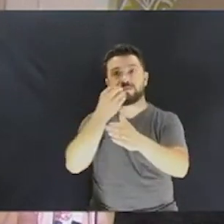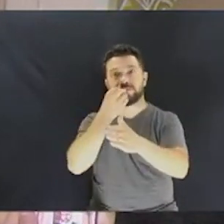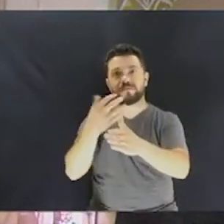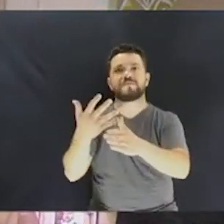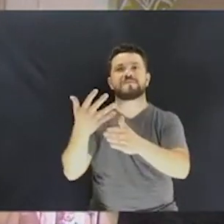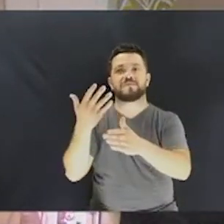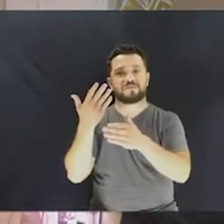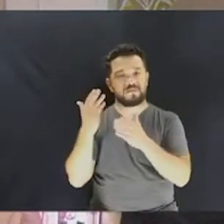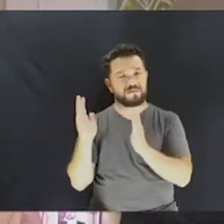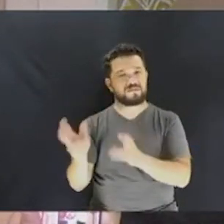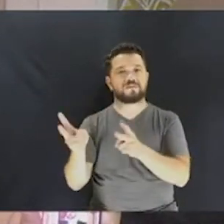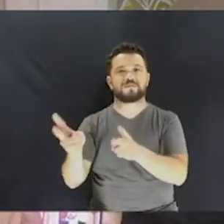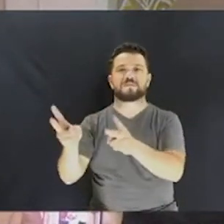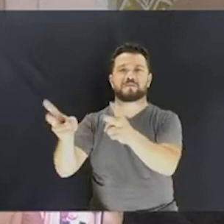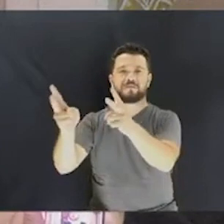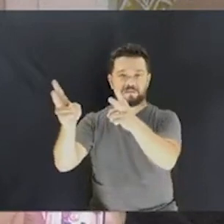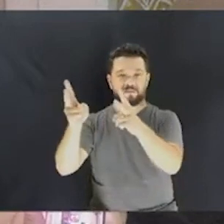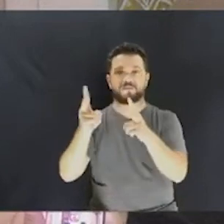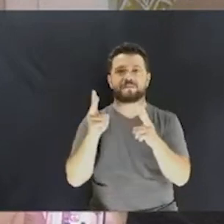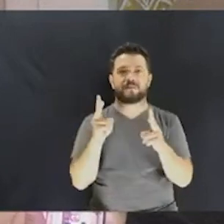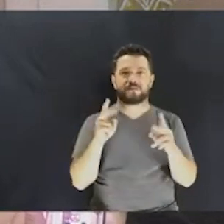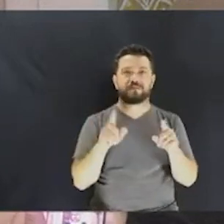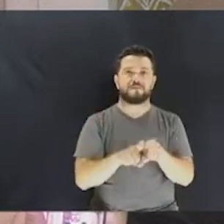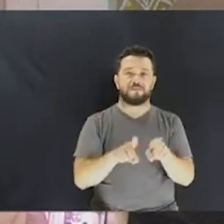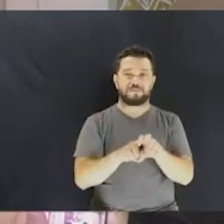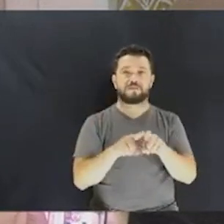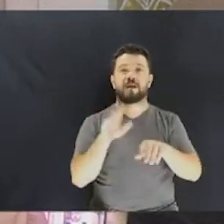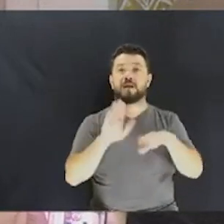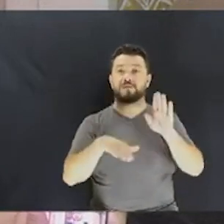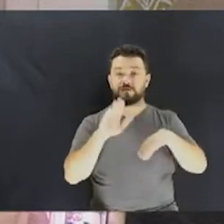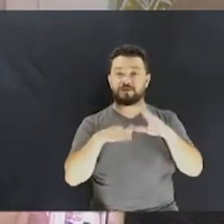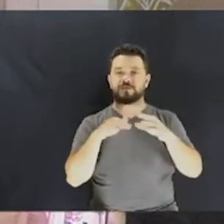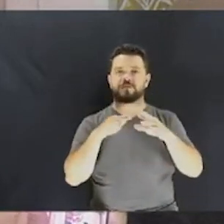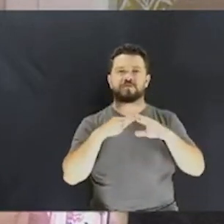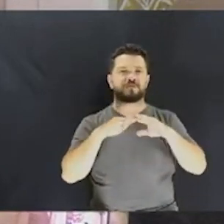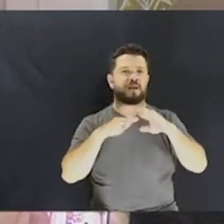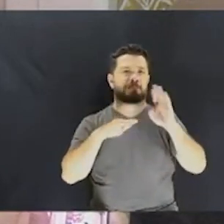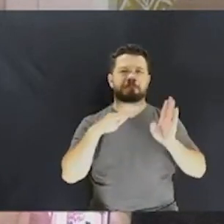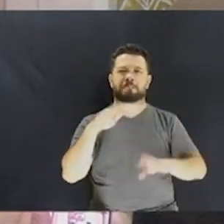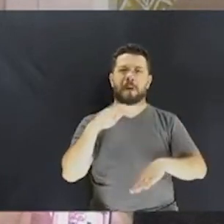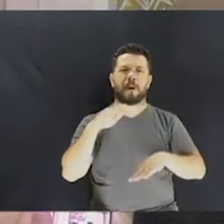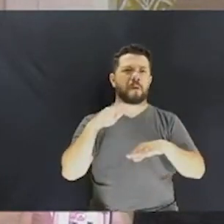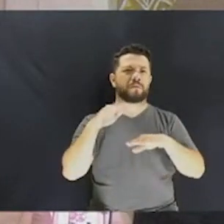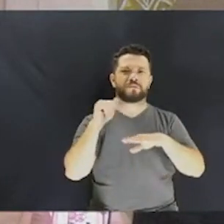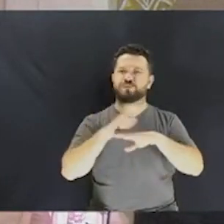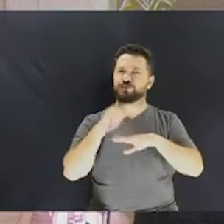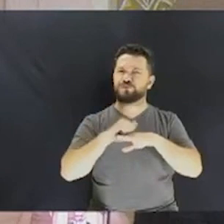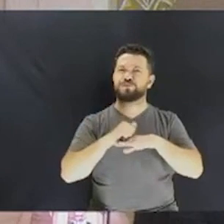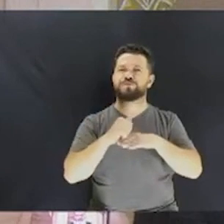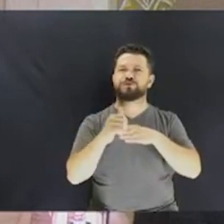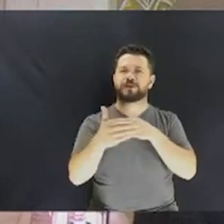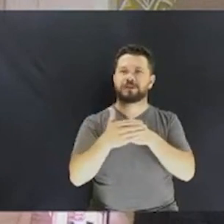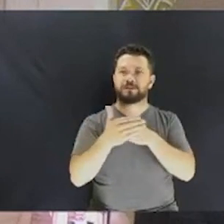de dificuldades, de limitações, muitas vezes de desigualdades que são enfrentadas por essas pessoas em todas as